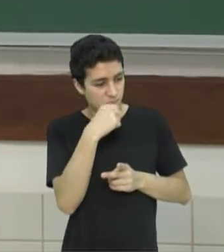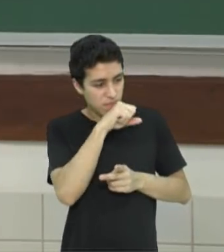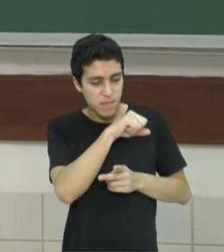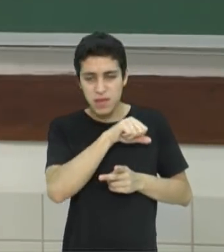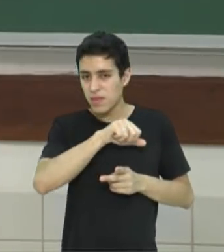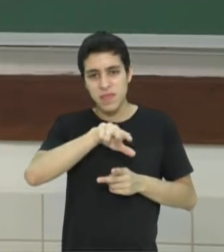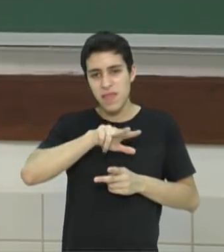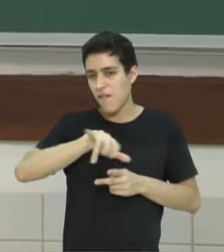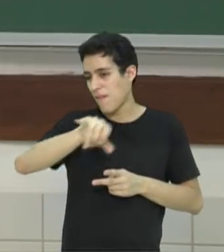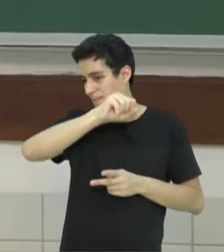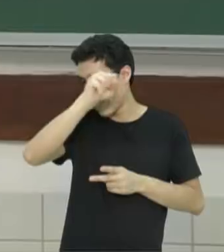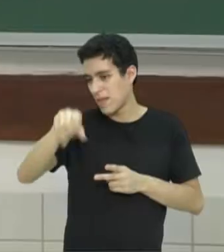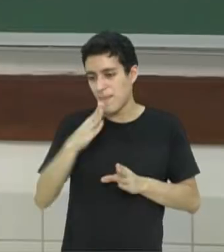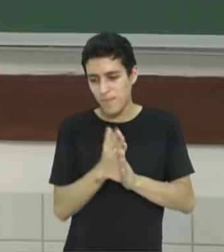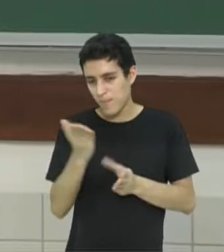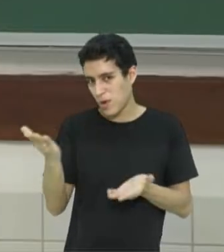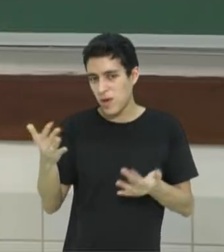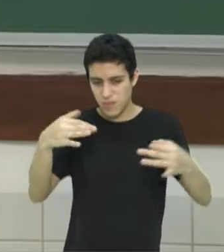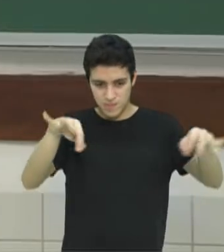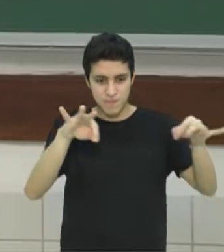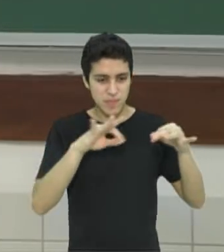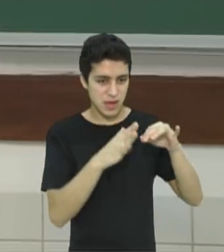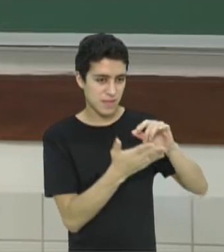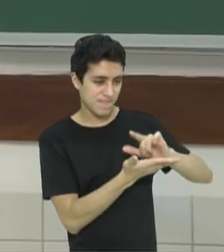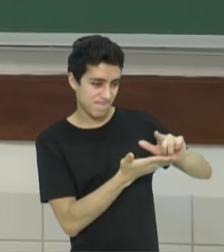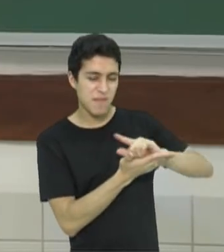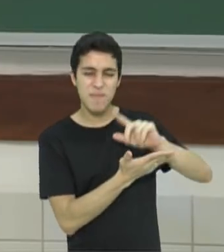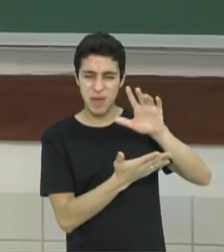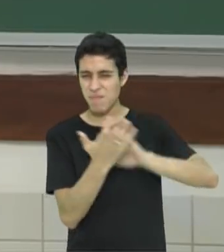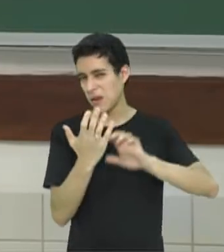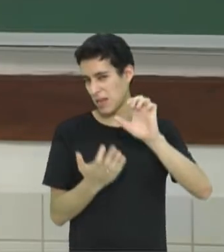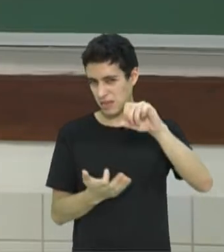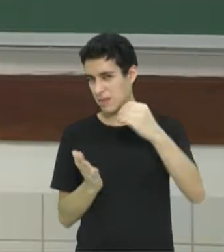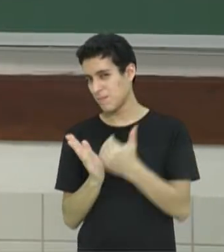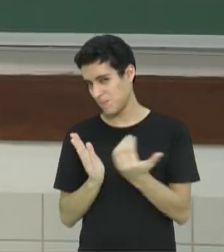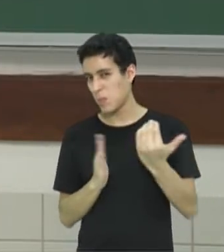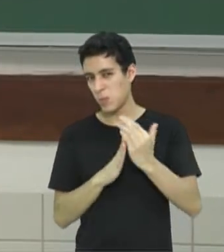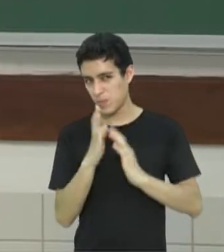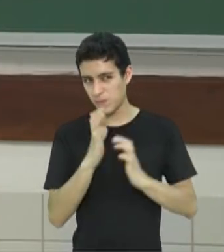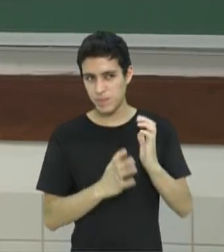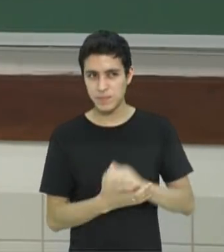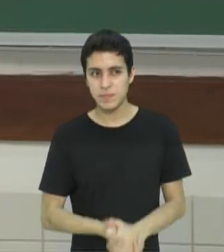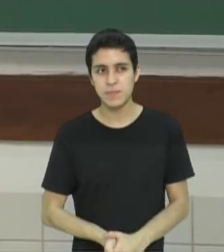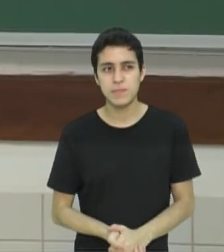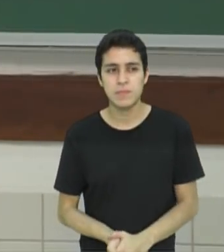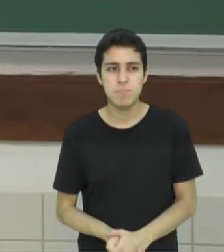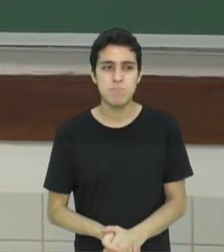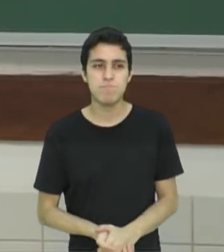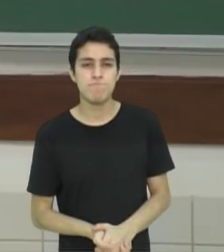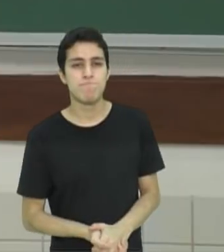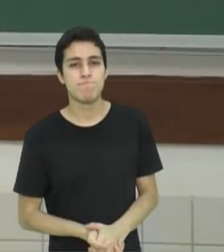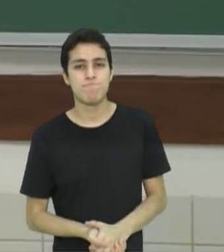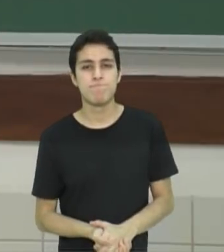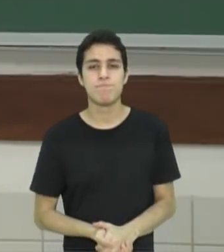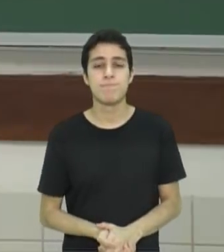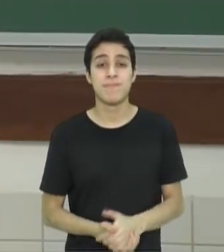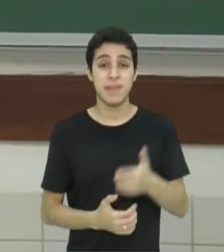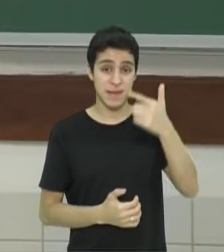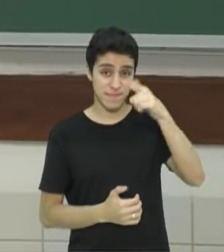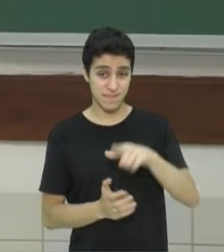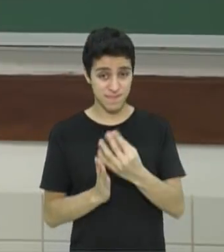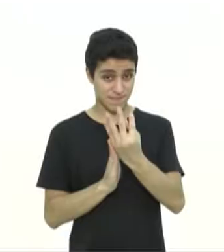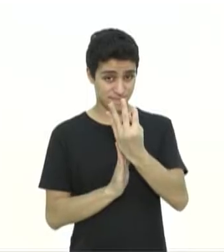ia matar ele ali por causa de um pano de prato, mas que ela ia brigar bastante, ela ia sim. Vamos ver mais